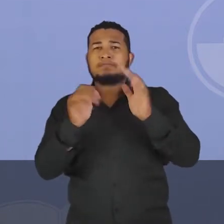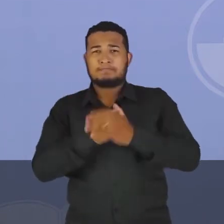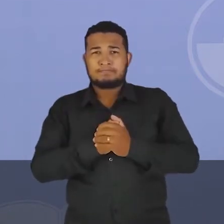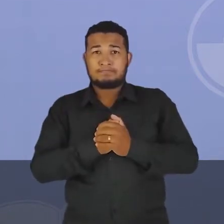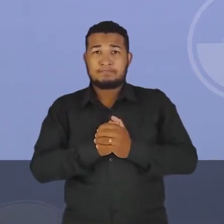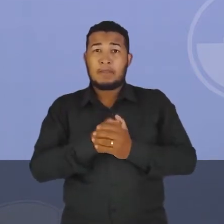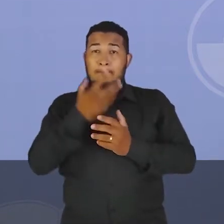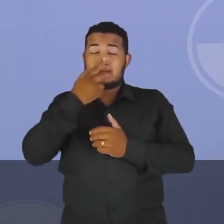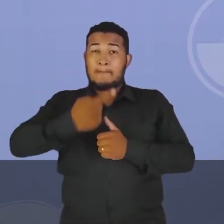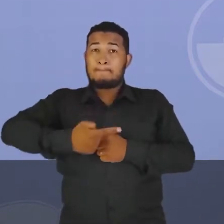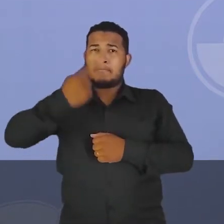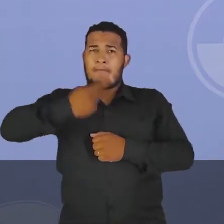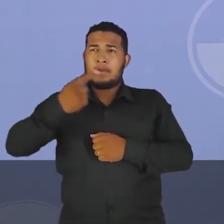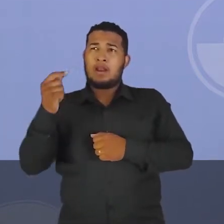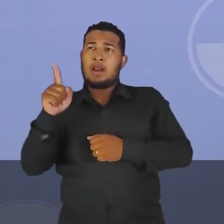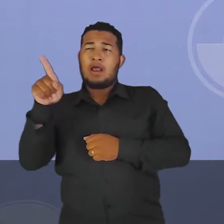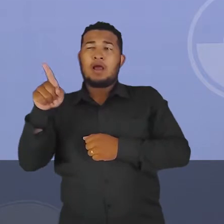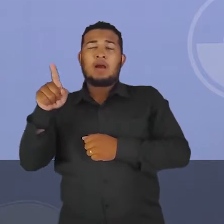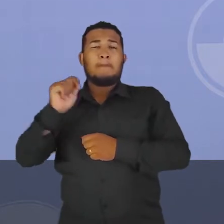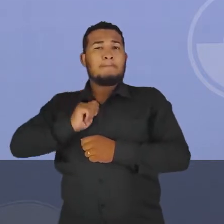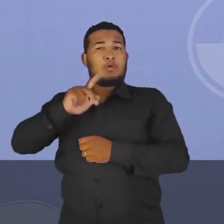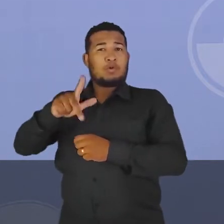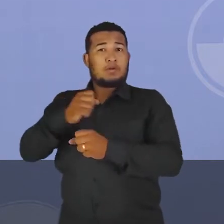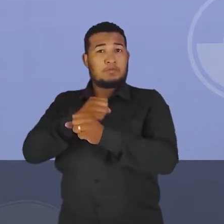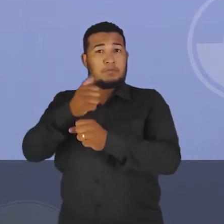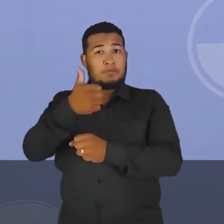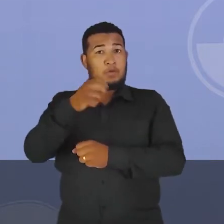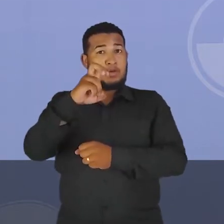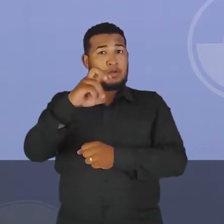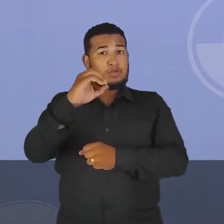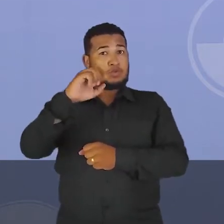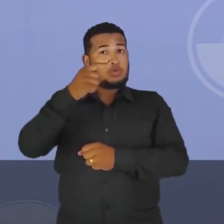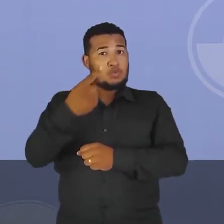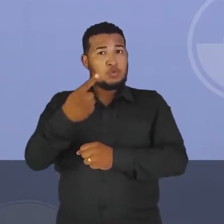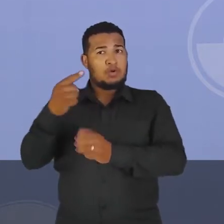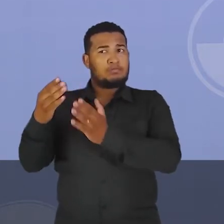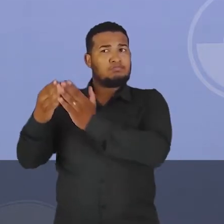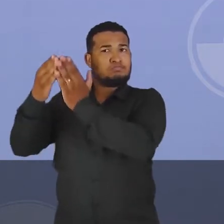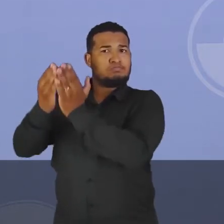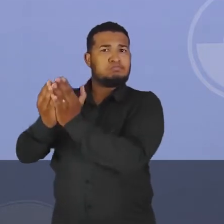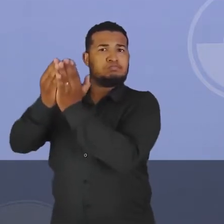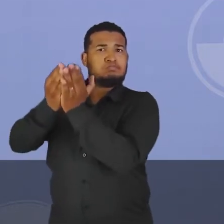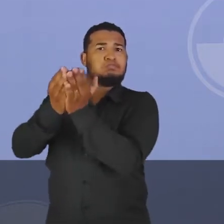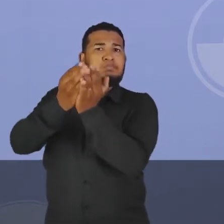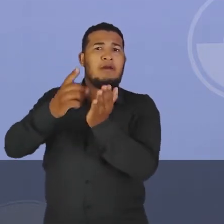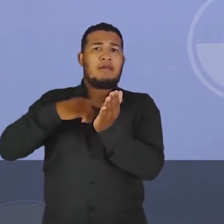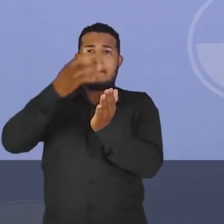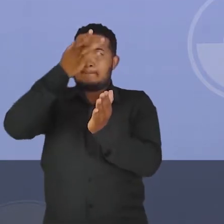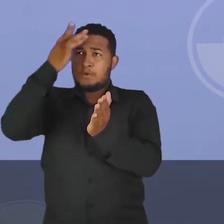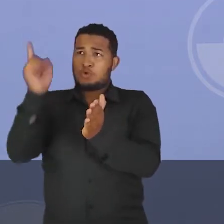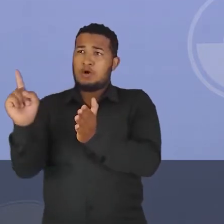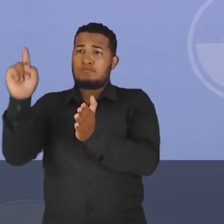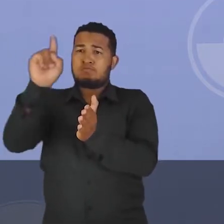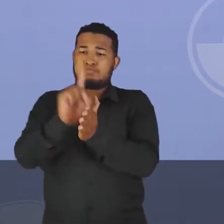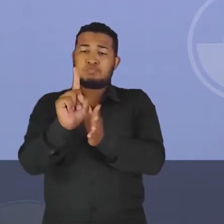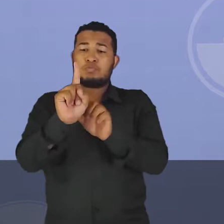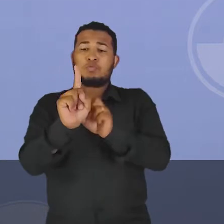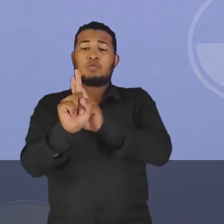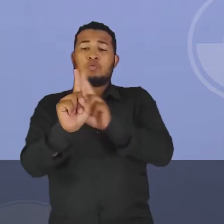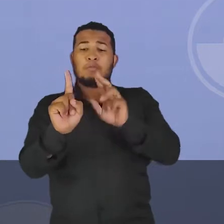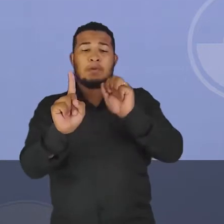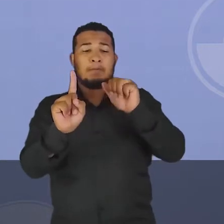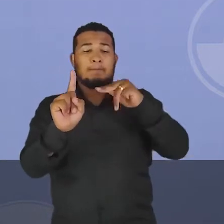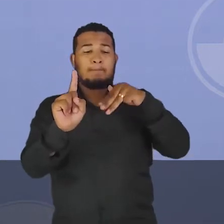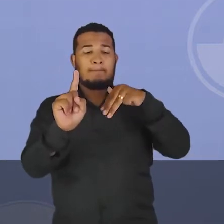primeira expedição, ela saiu de Portugal em 1501 e ela trazia a bordo um colonizador, um navegador chamado